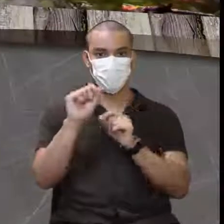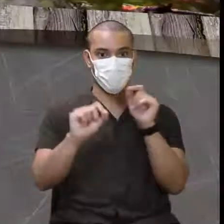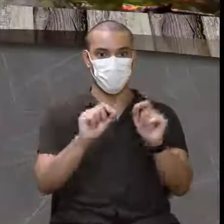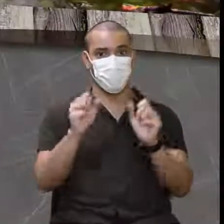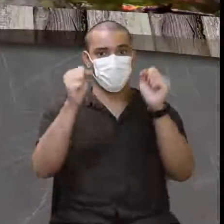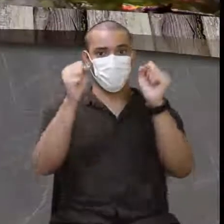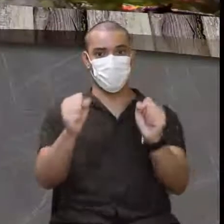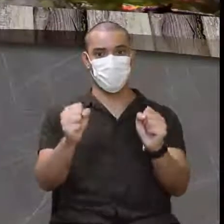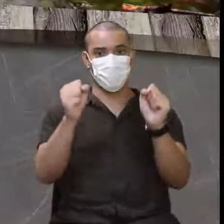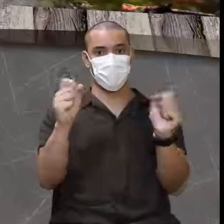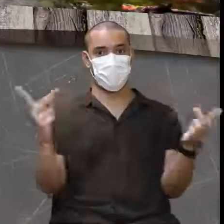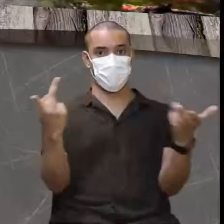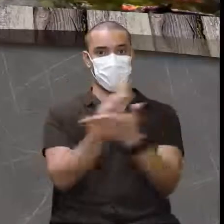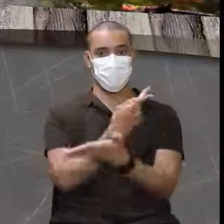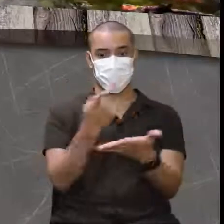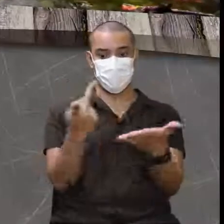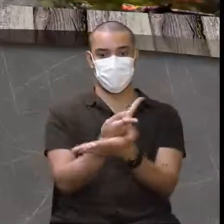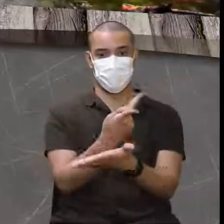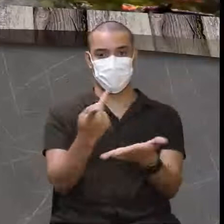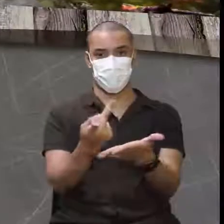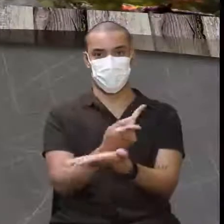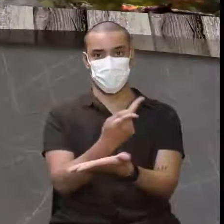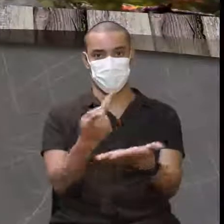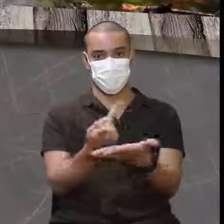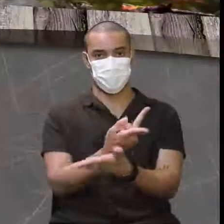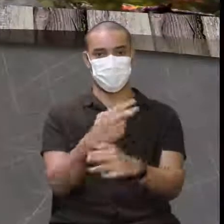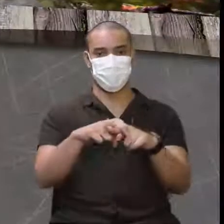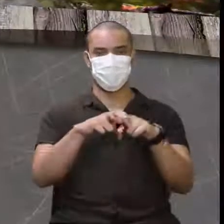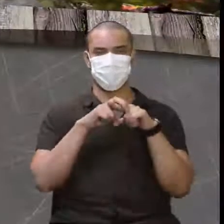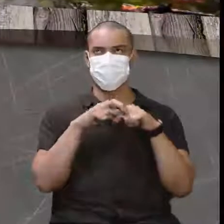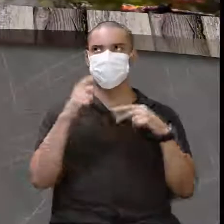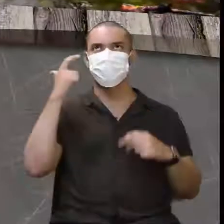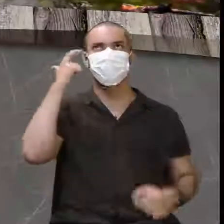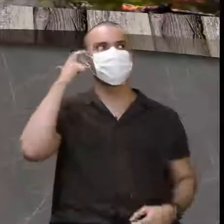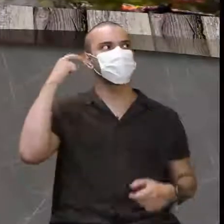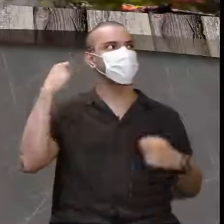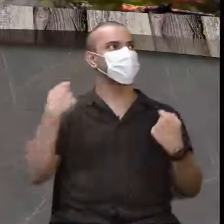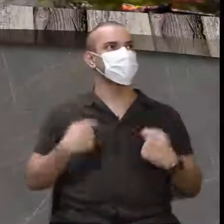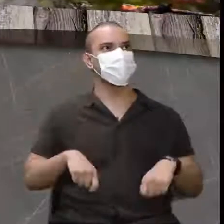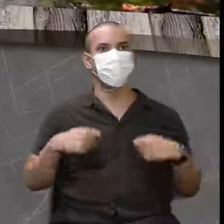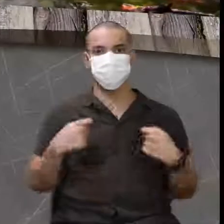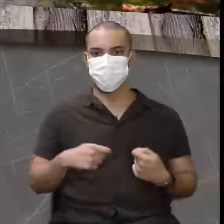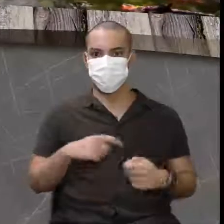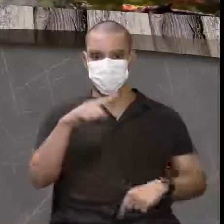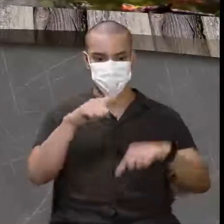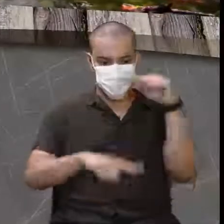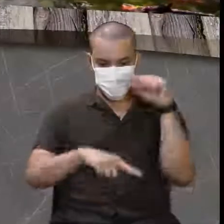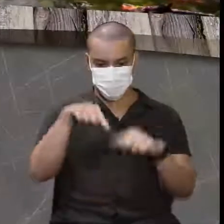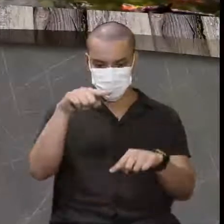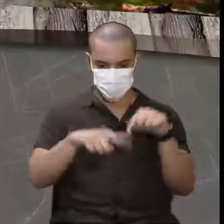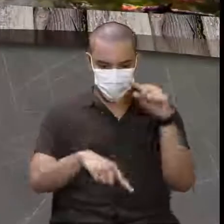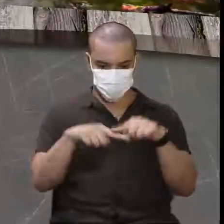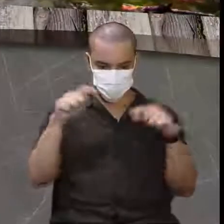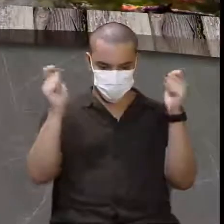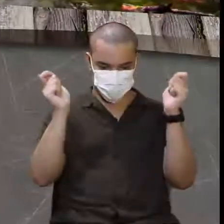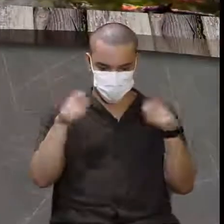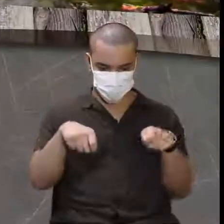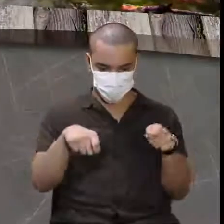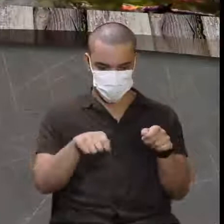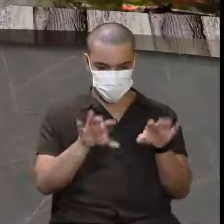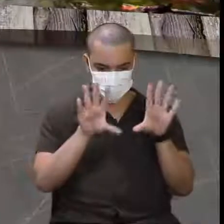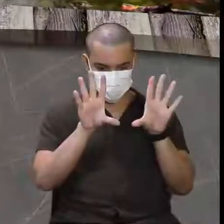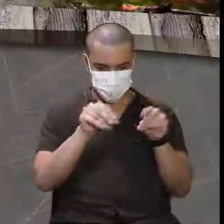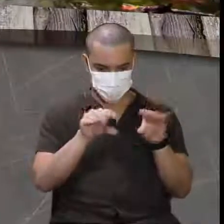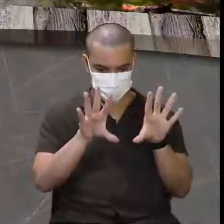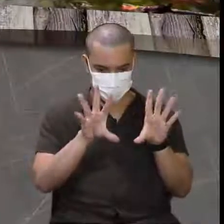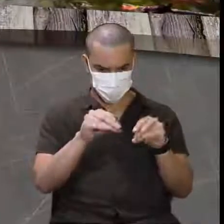corria algumas situações de erro. Então, o que ele falou assim, eu tenho que ter algo em mãos que eu consiga manipular